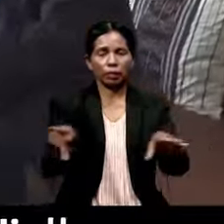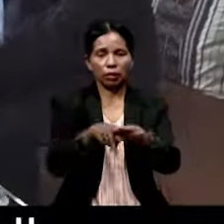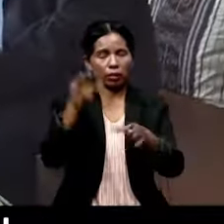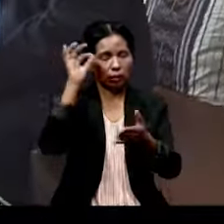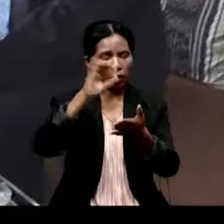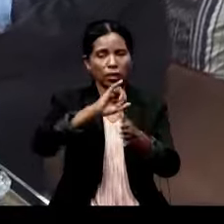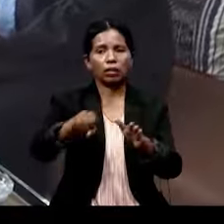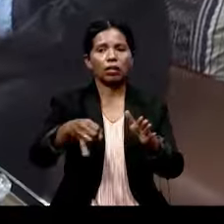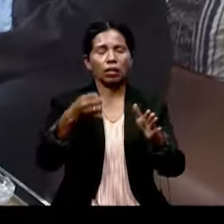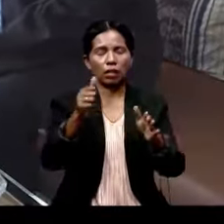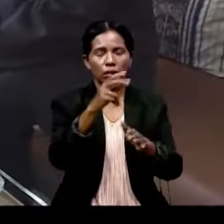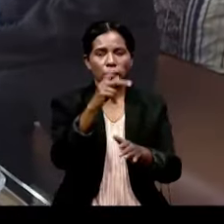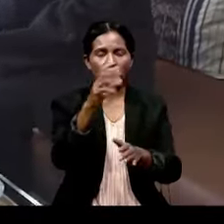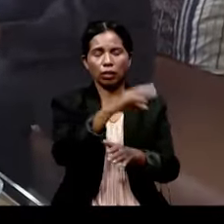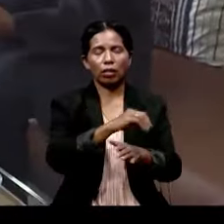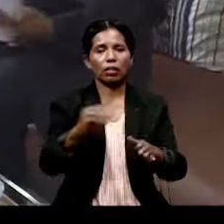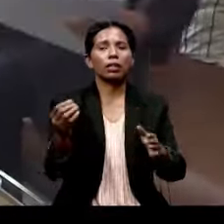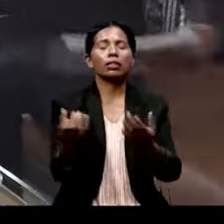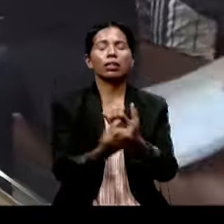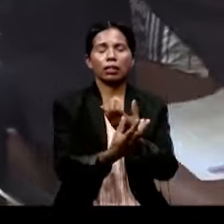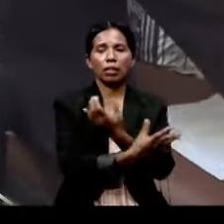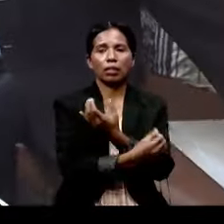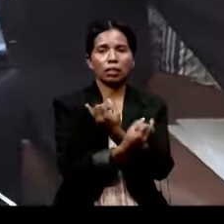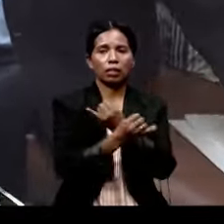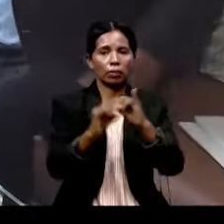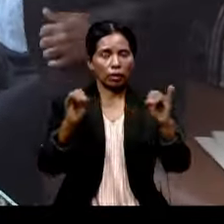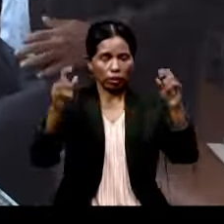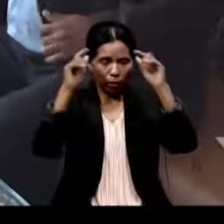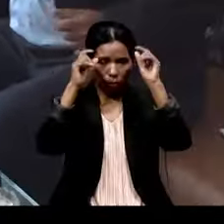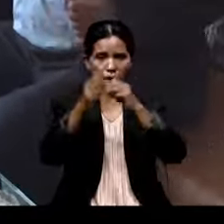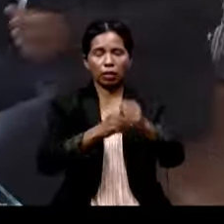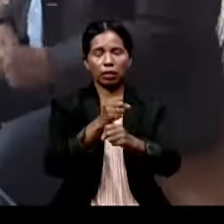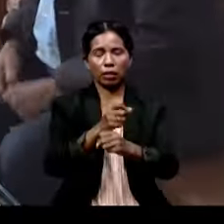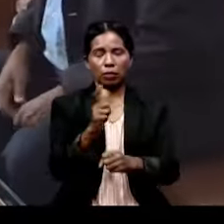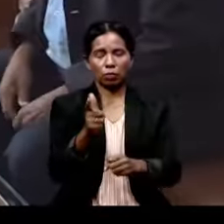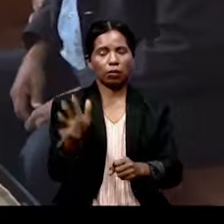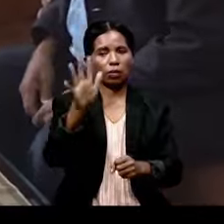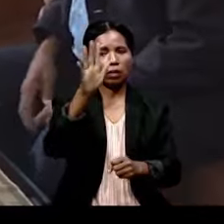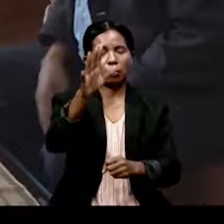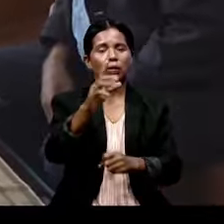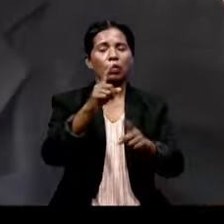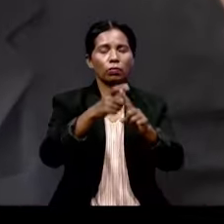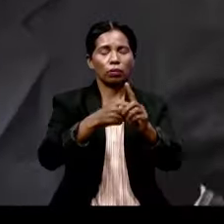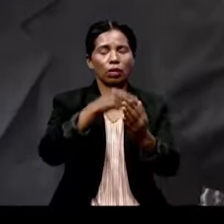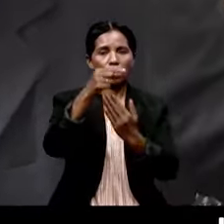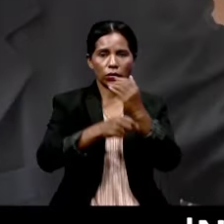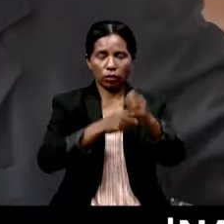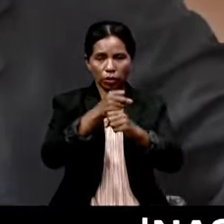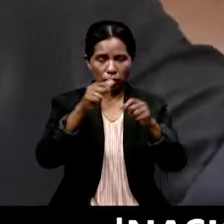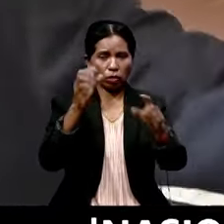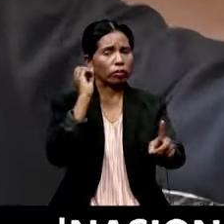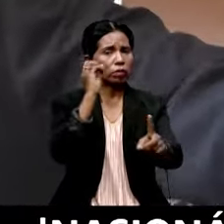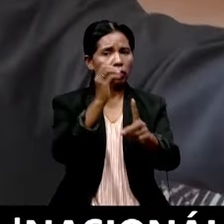António Guterres e a celebração referendo Timor-Leste, Nian, Batinan, Ronaldo Lima e a Fulan Agosto, Tinané. Objetivo da celebração refere